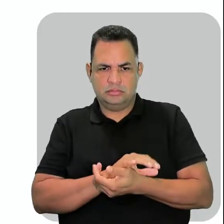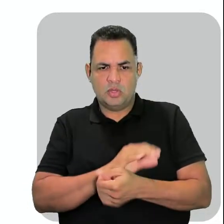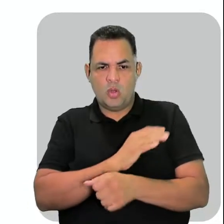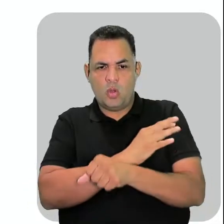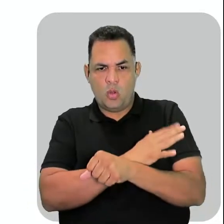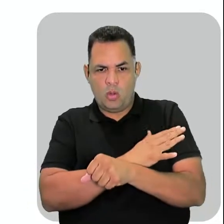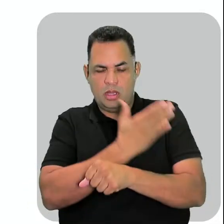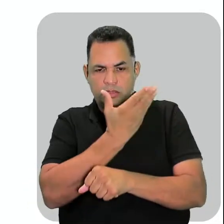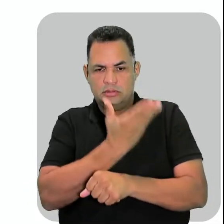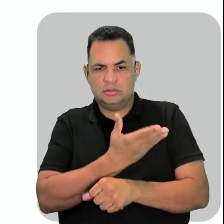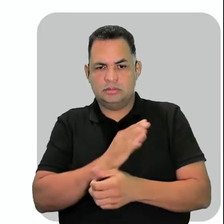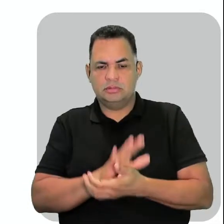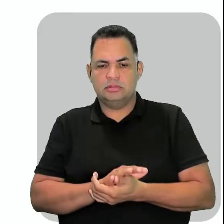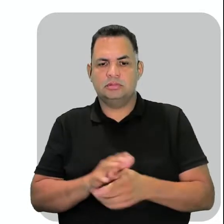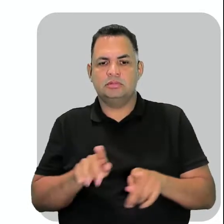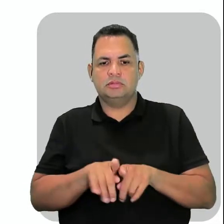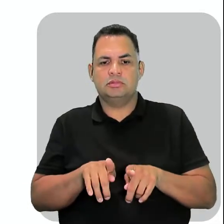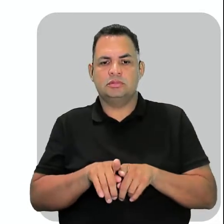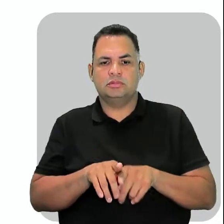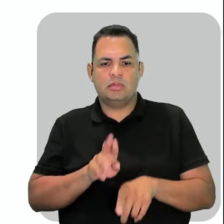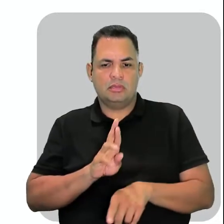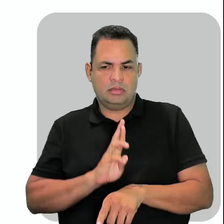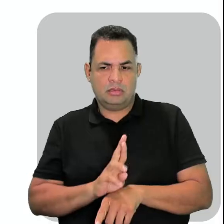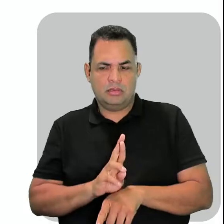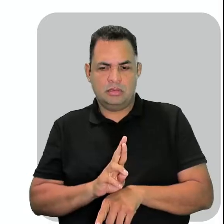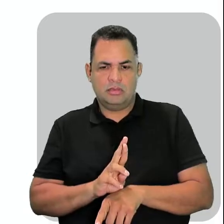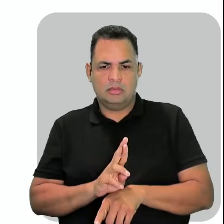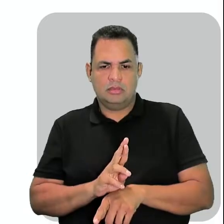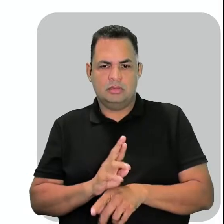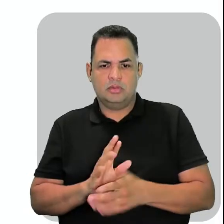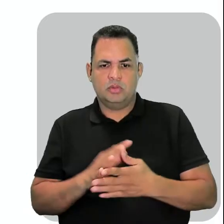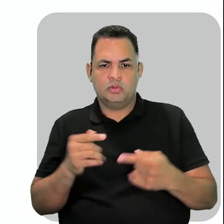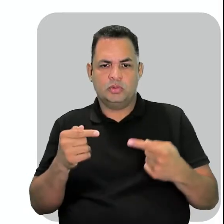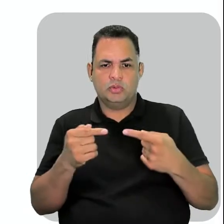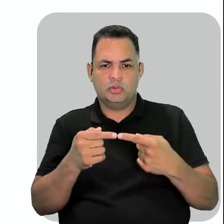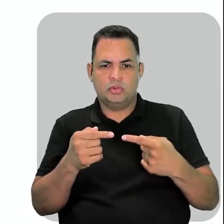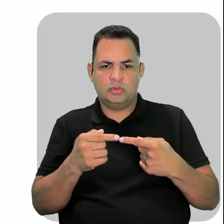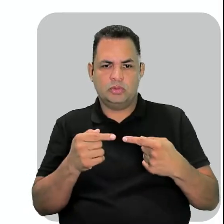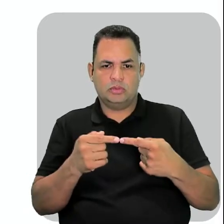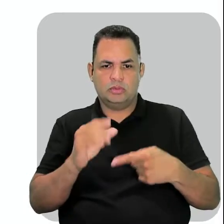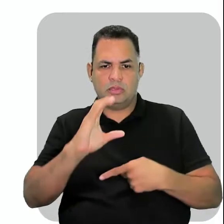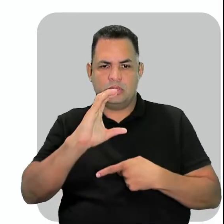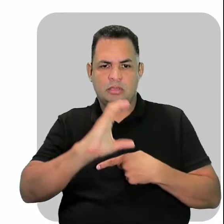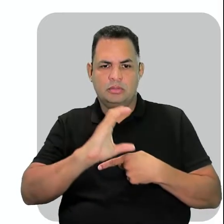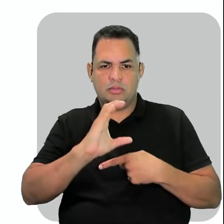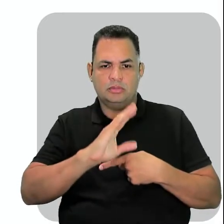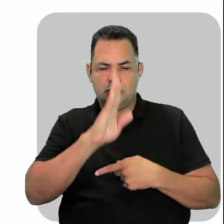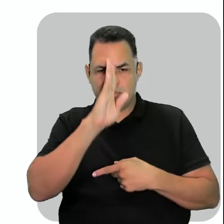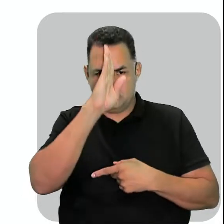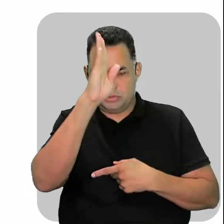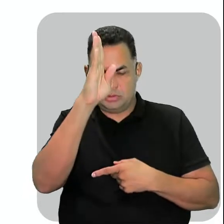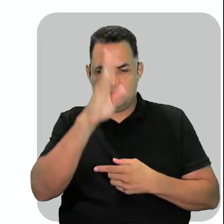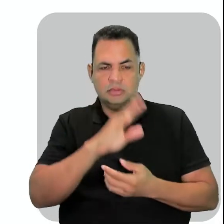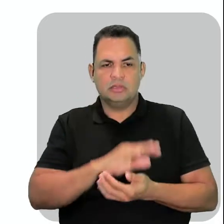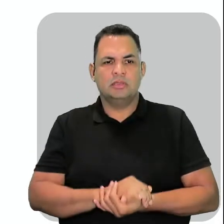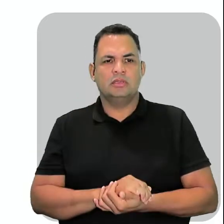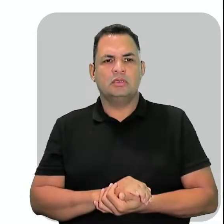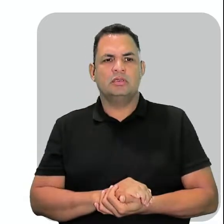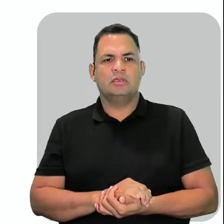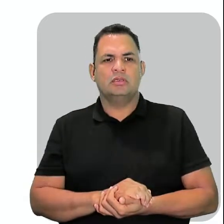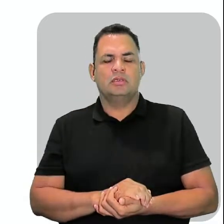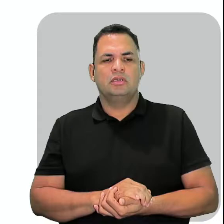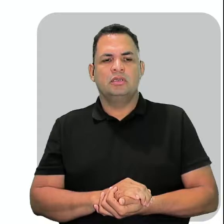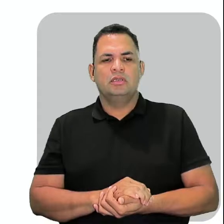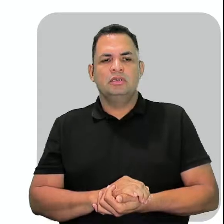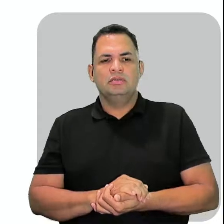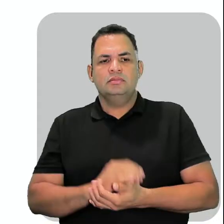e aqui o nosso radical, todos ligados ao carbono alfa aqui.